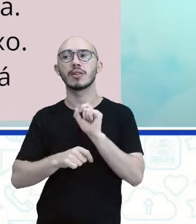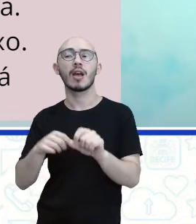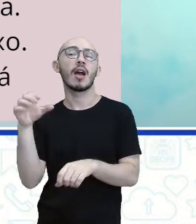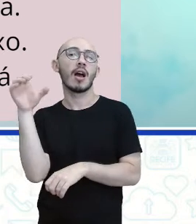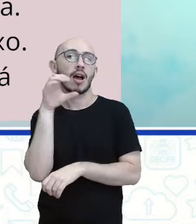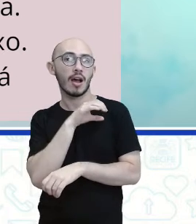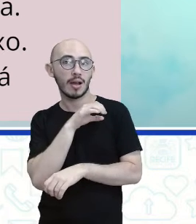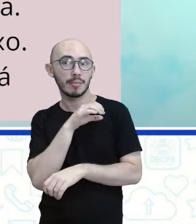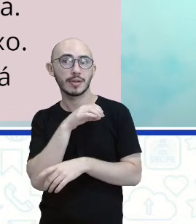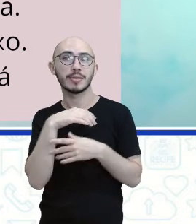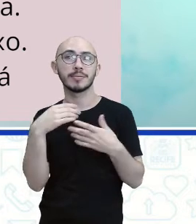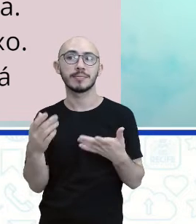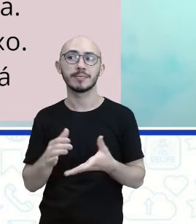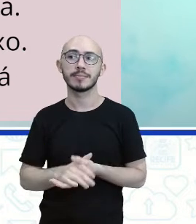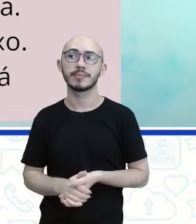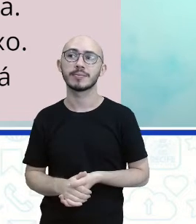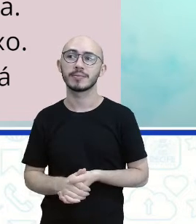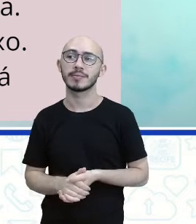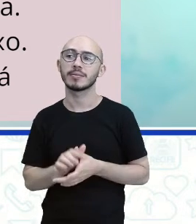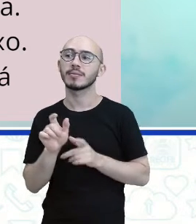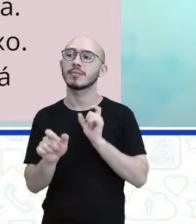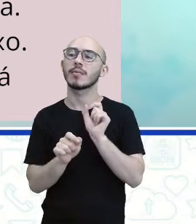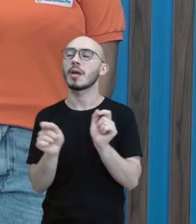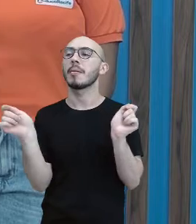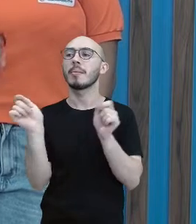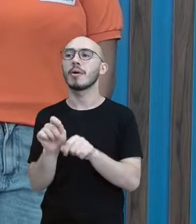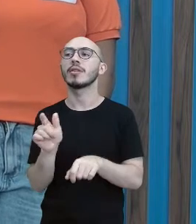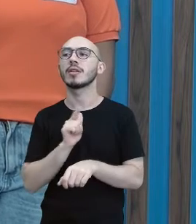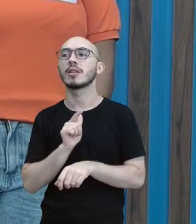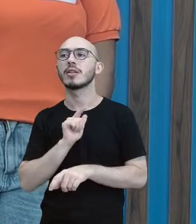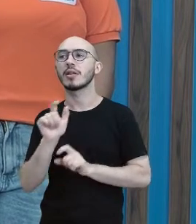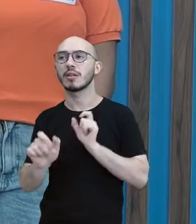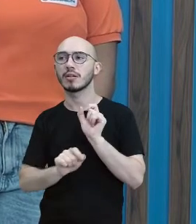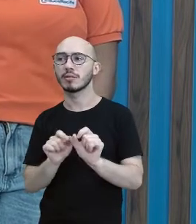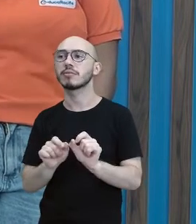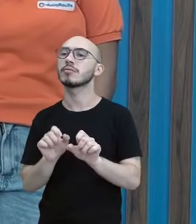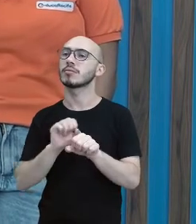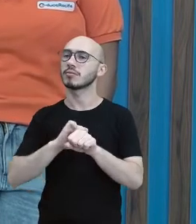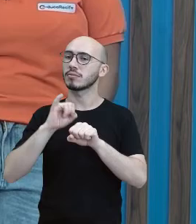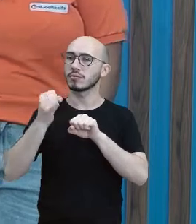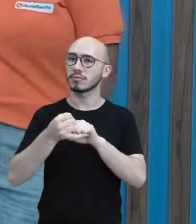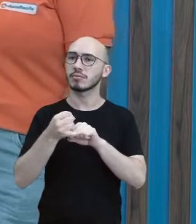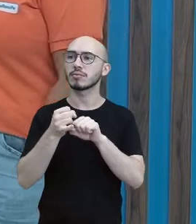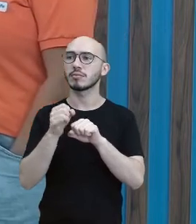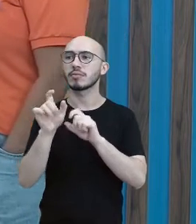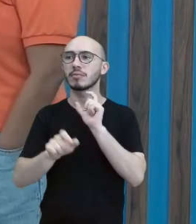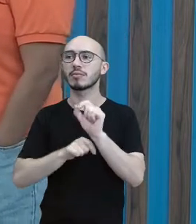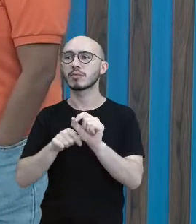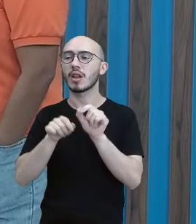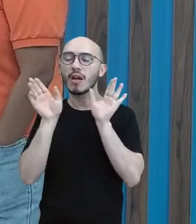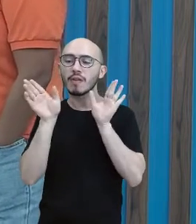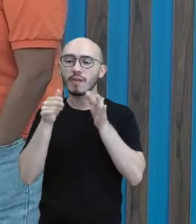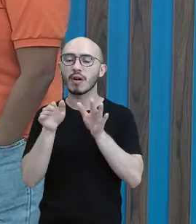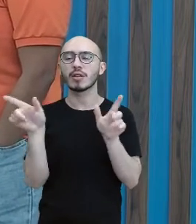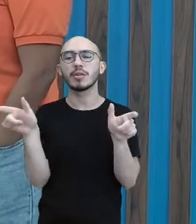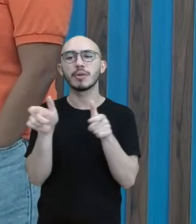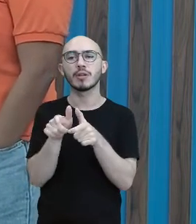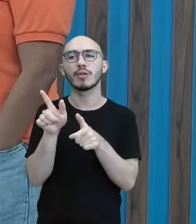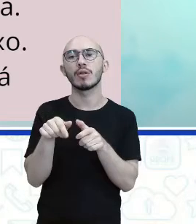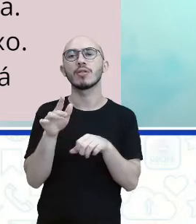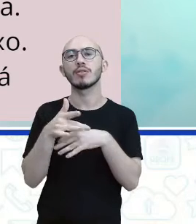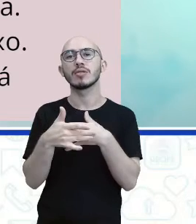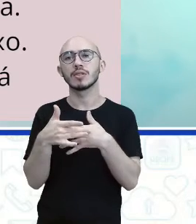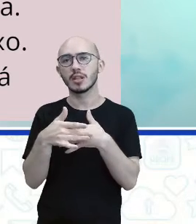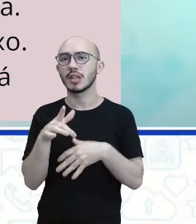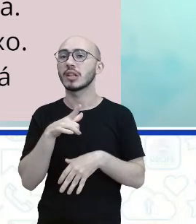rápida, que eles podem dar o quê? O adjetivo restritivo, ele restringe o sentido daquele